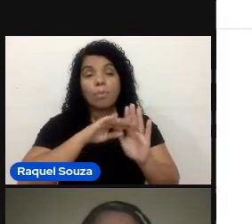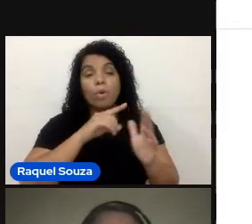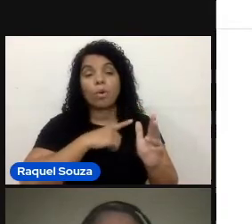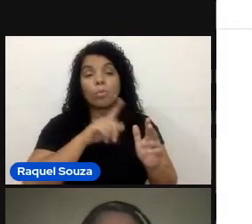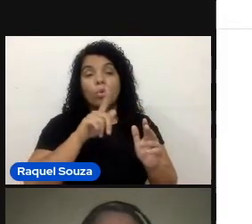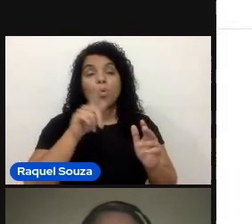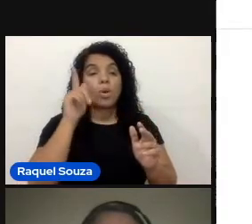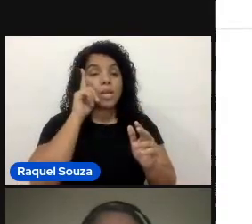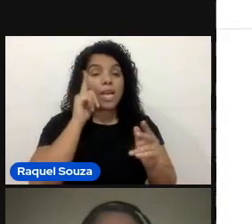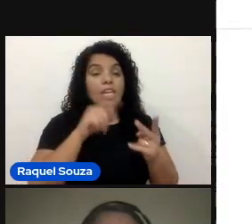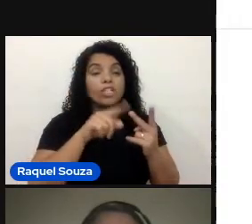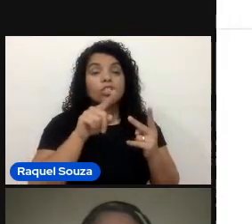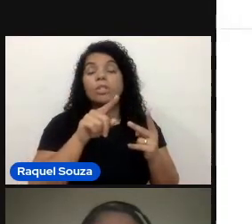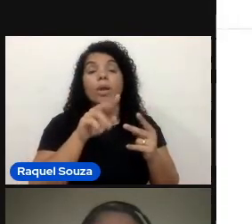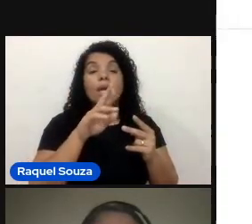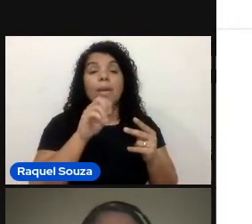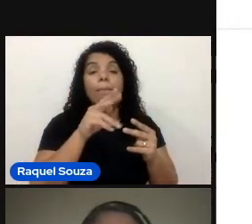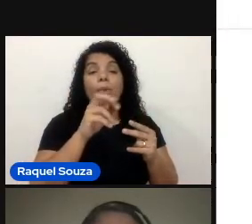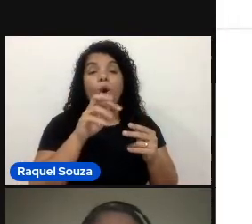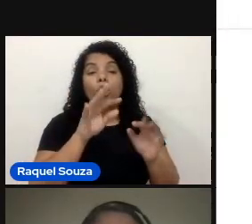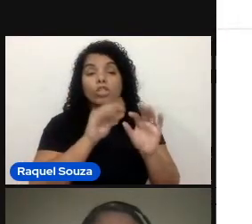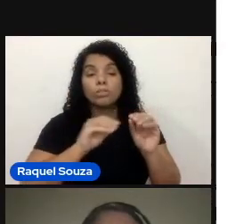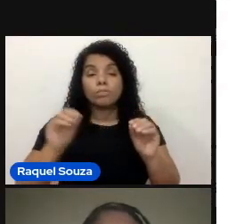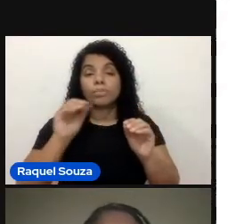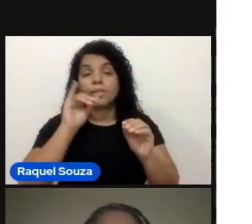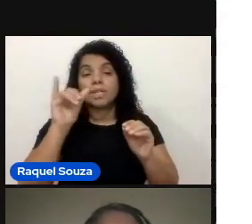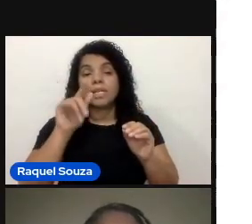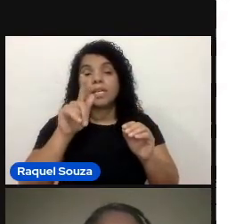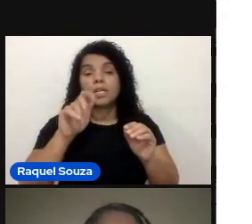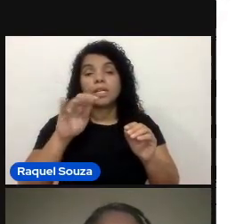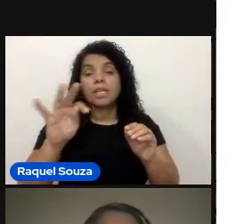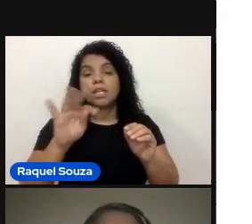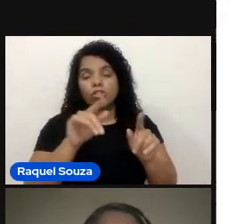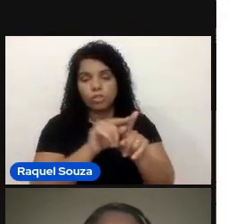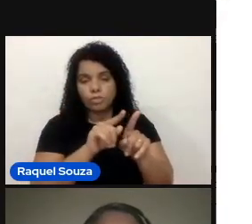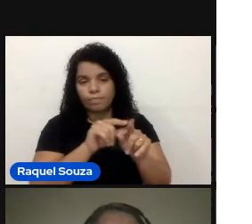report você vê aqui pelo View Deployment aqui.